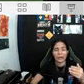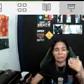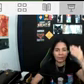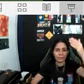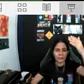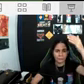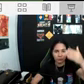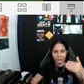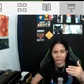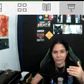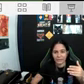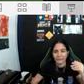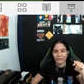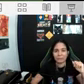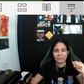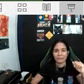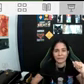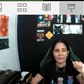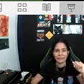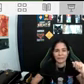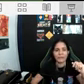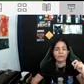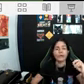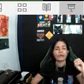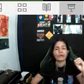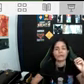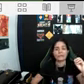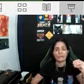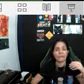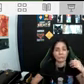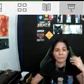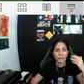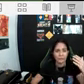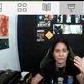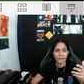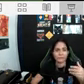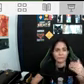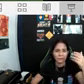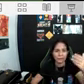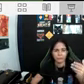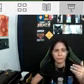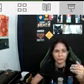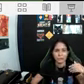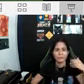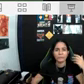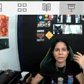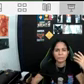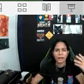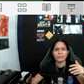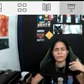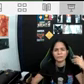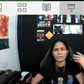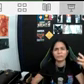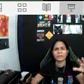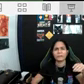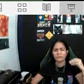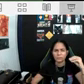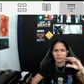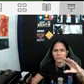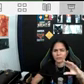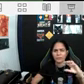caso, na folha, vamos dizer assim, de apresentação, você deixa bem claro, né, o objetivo do trabalho,